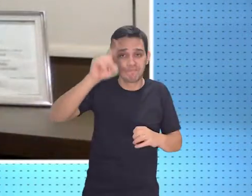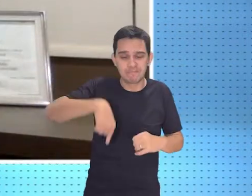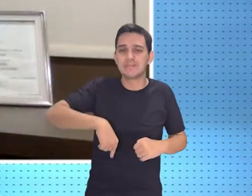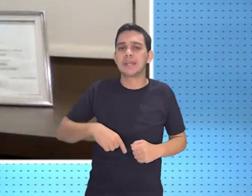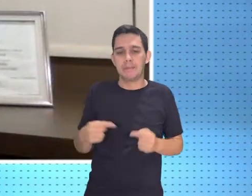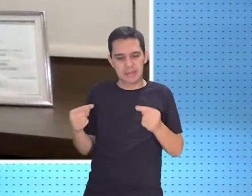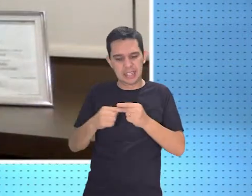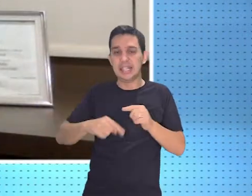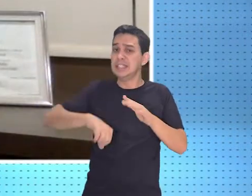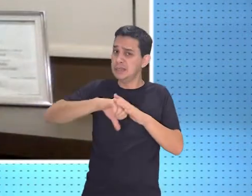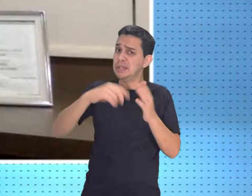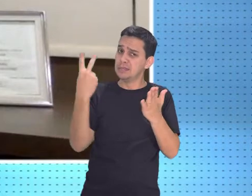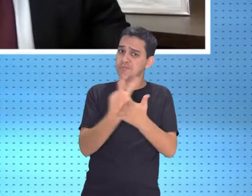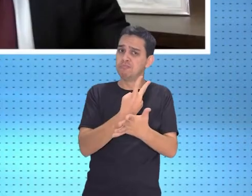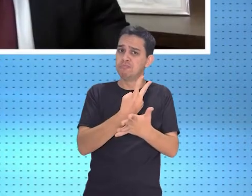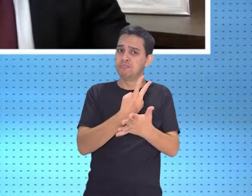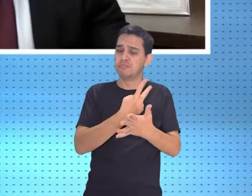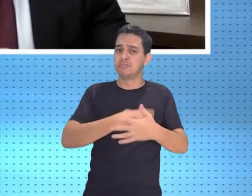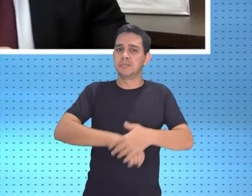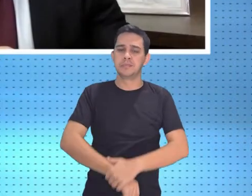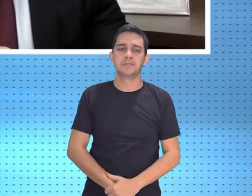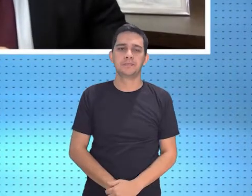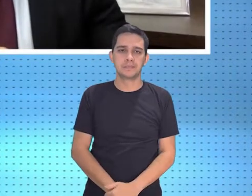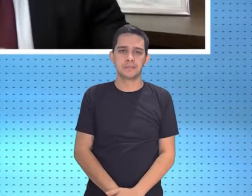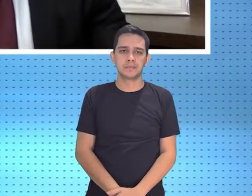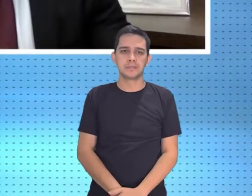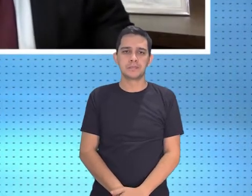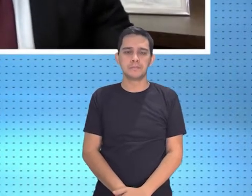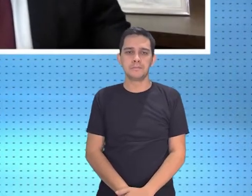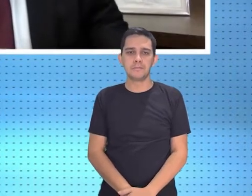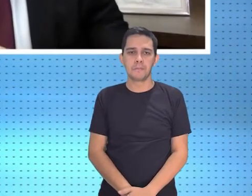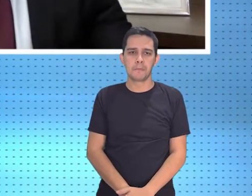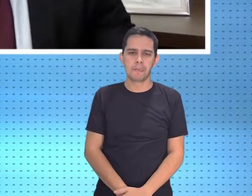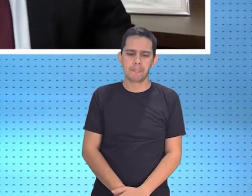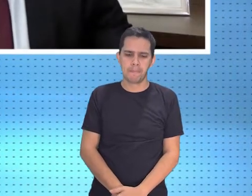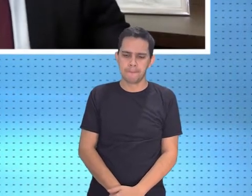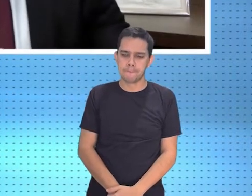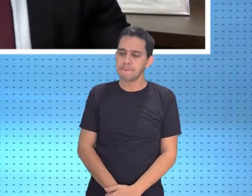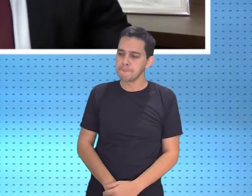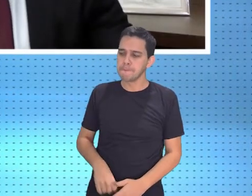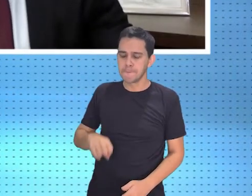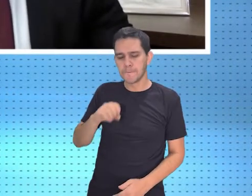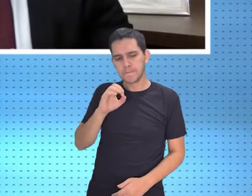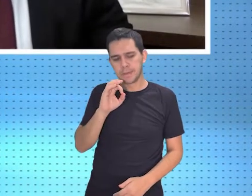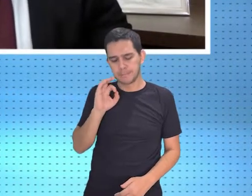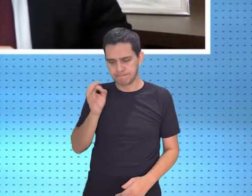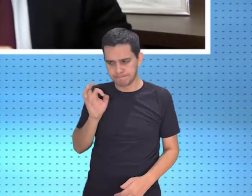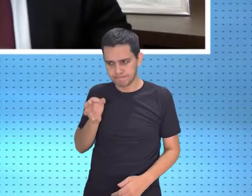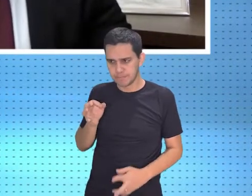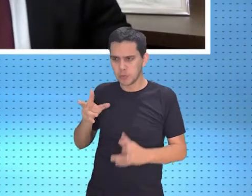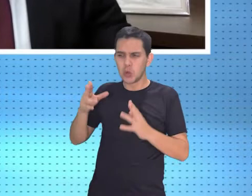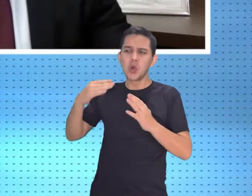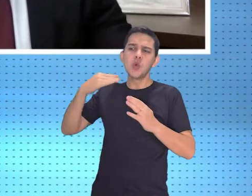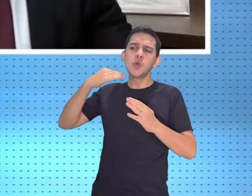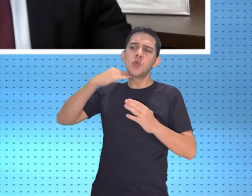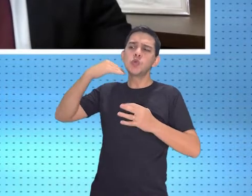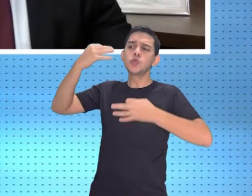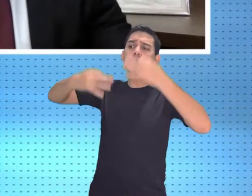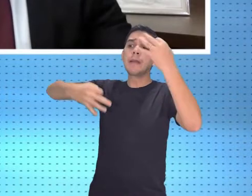ilícita. Certo. Com relação aos julgamentos dos tribunais,